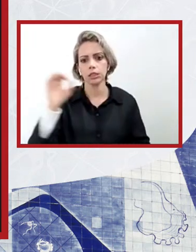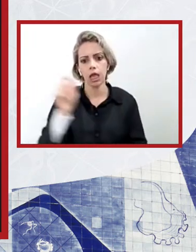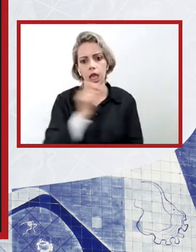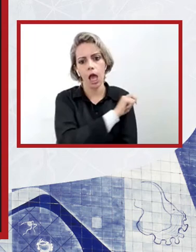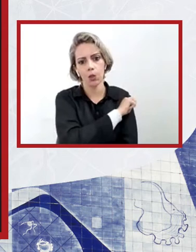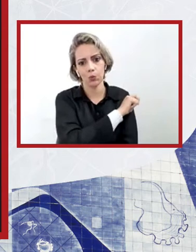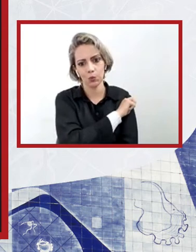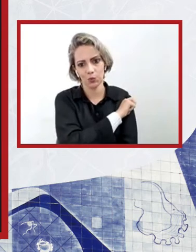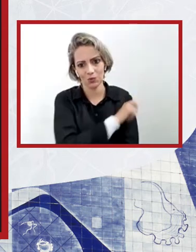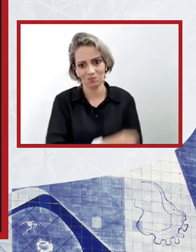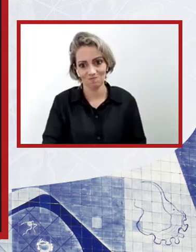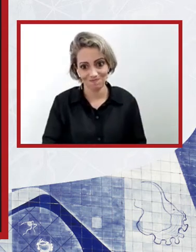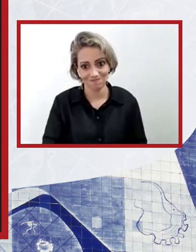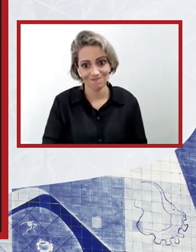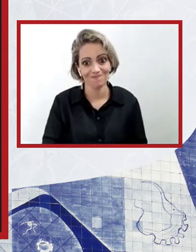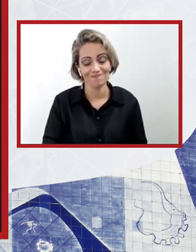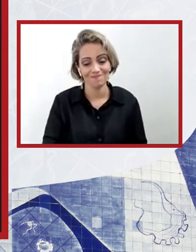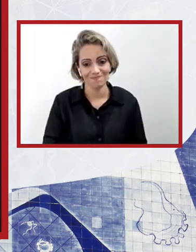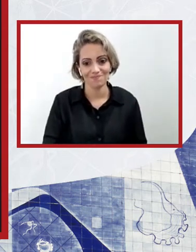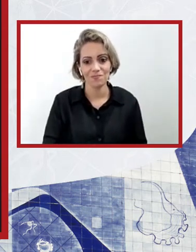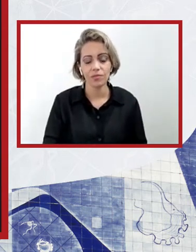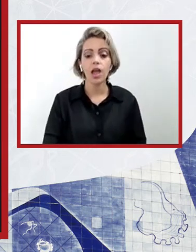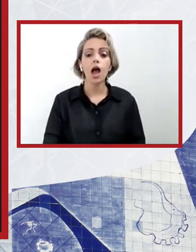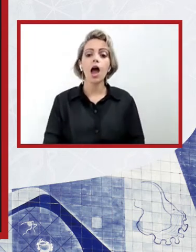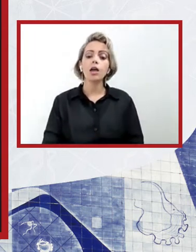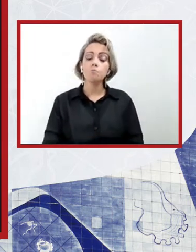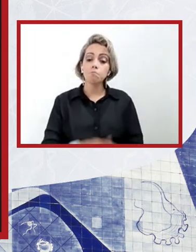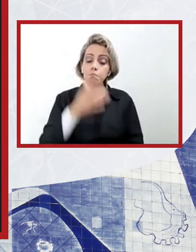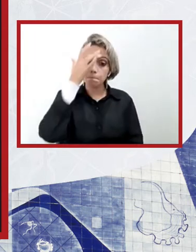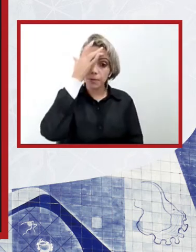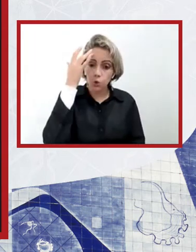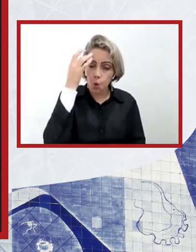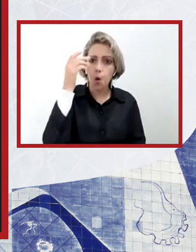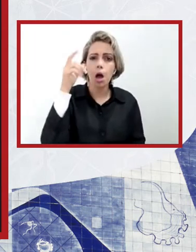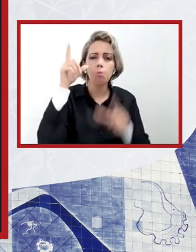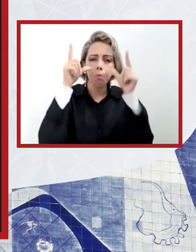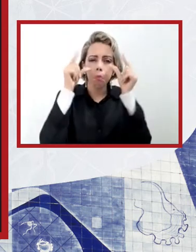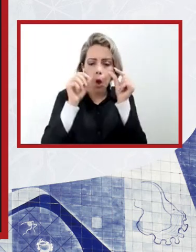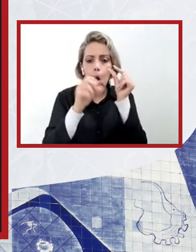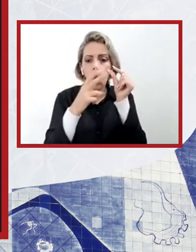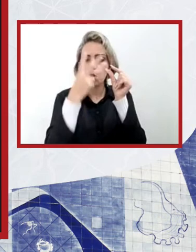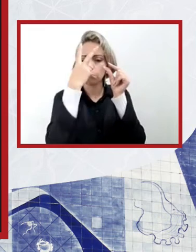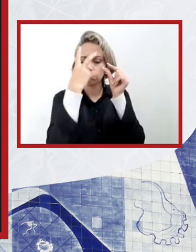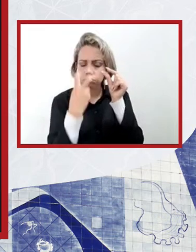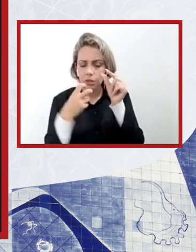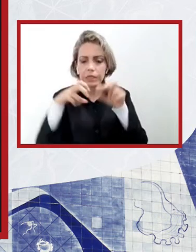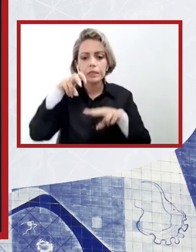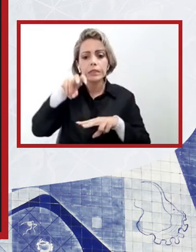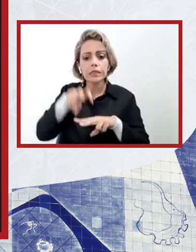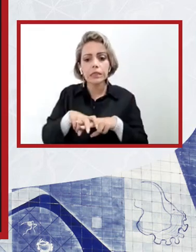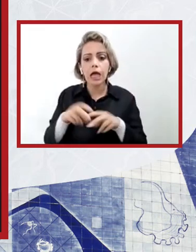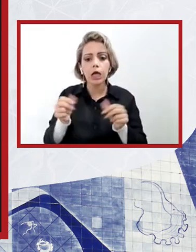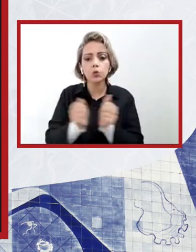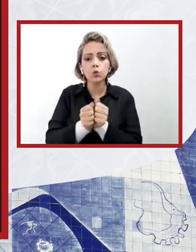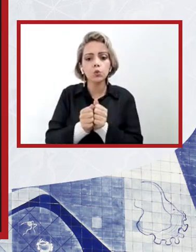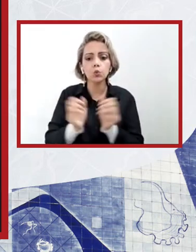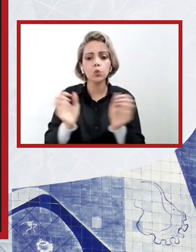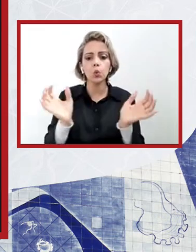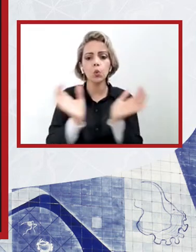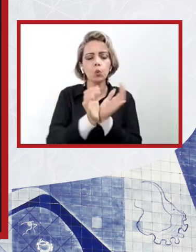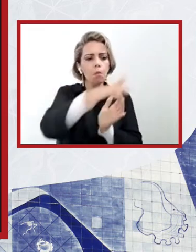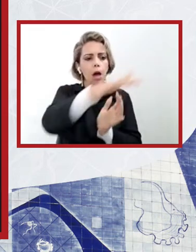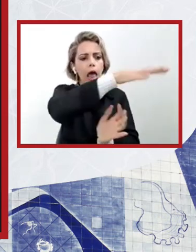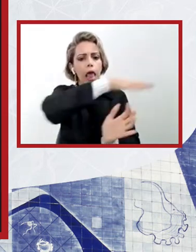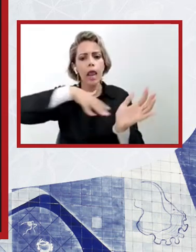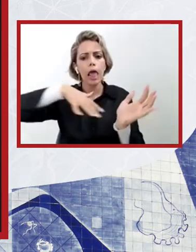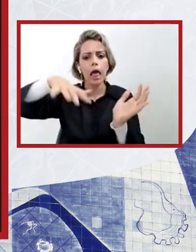sempre fala que a pessoa com deficiência visual tem que falar com o professor antes da aula, para advertir que ele